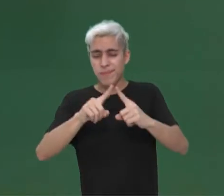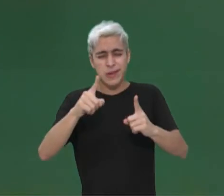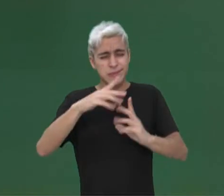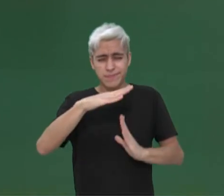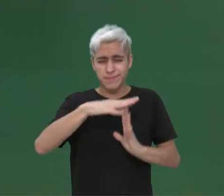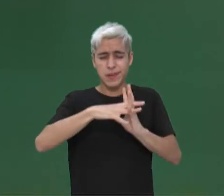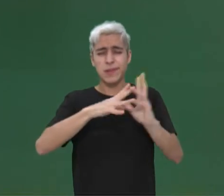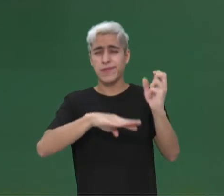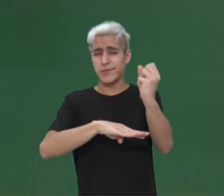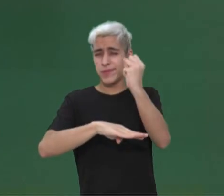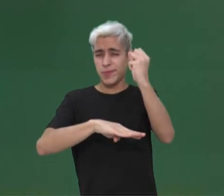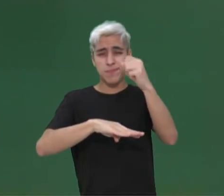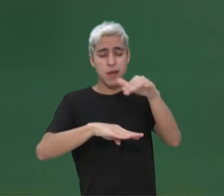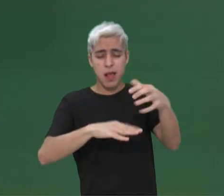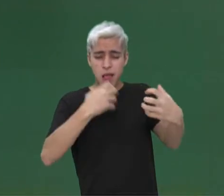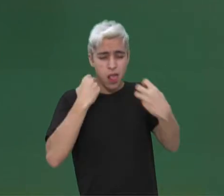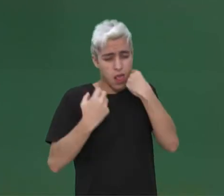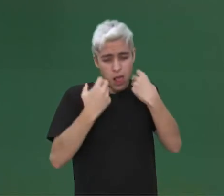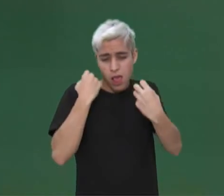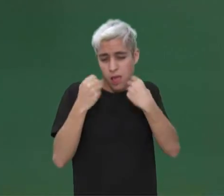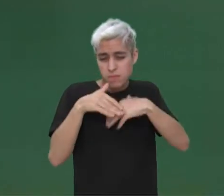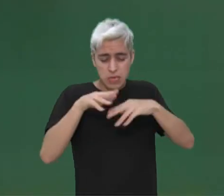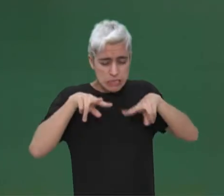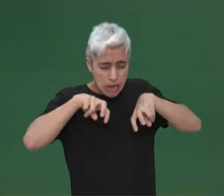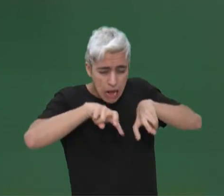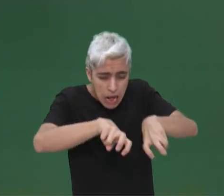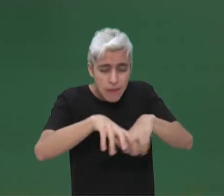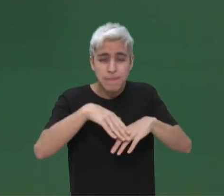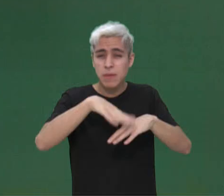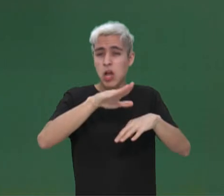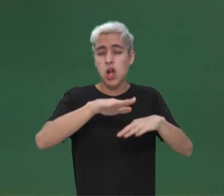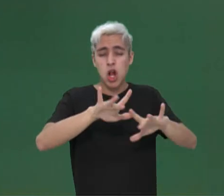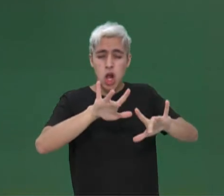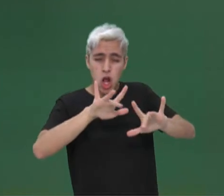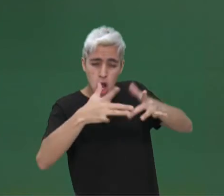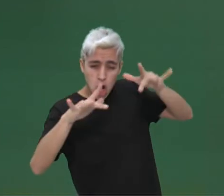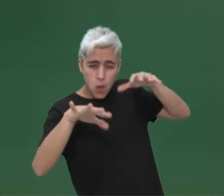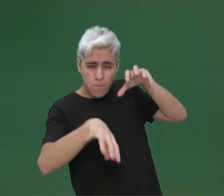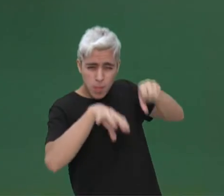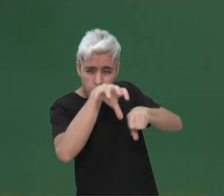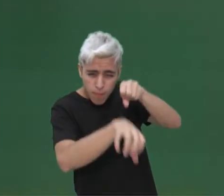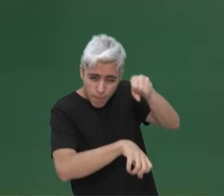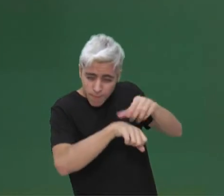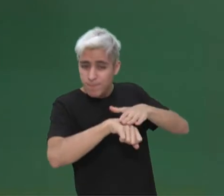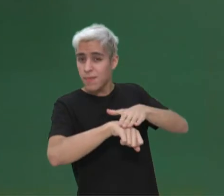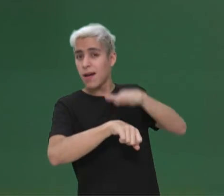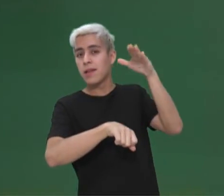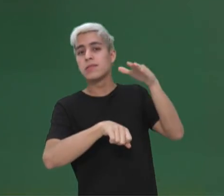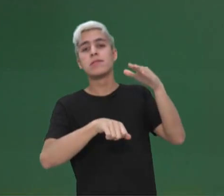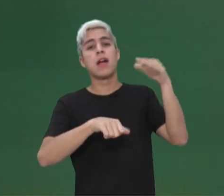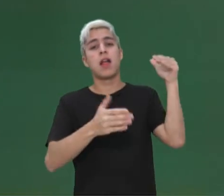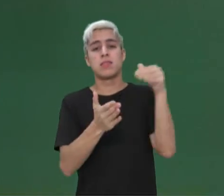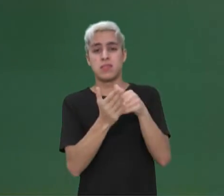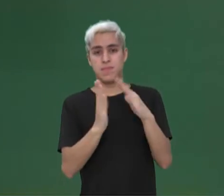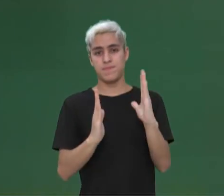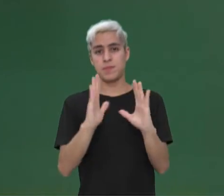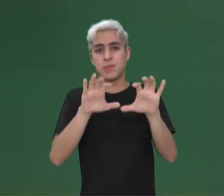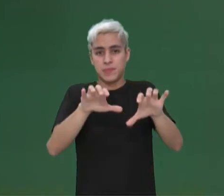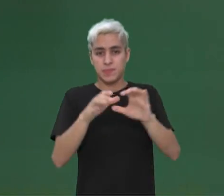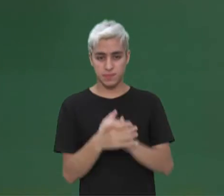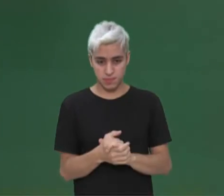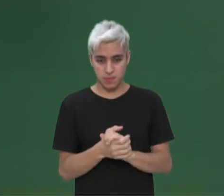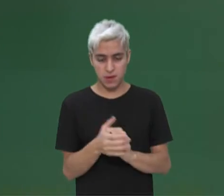o auge, as maiores explorações, as maiores quantidades de minerais extraídos foram até aqui.